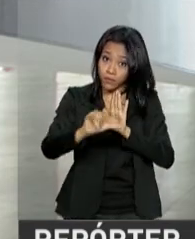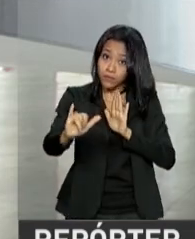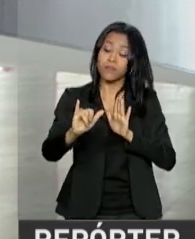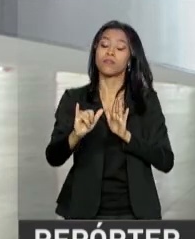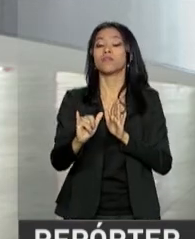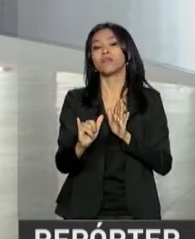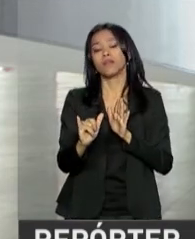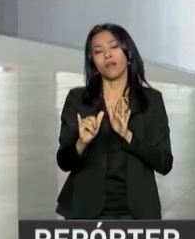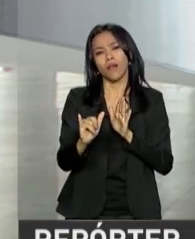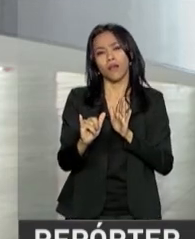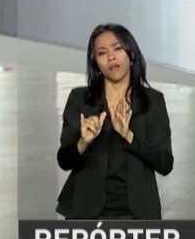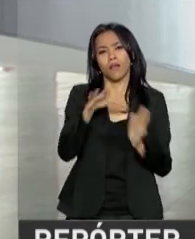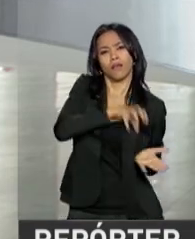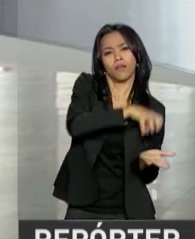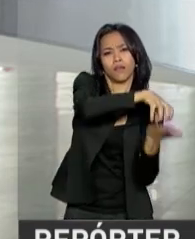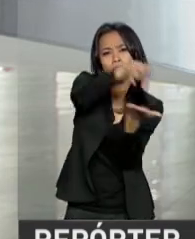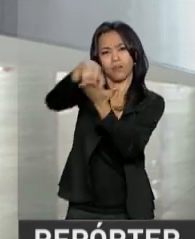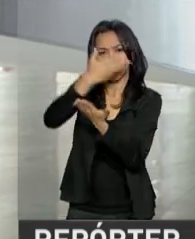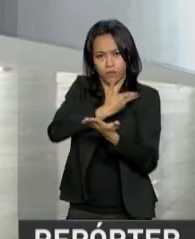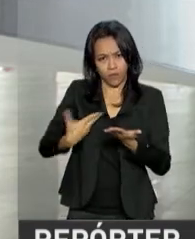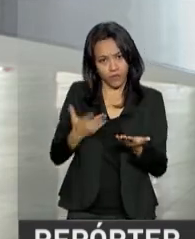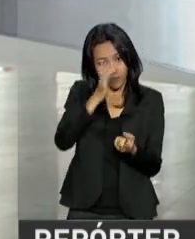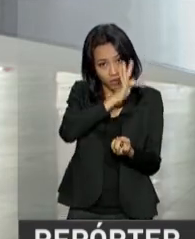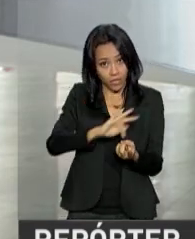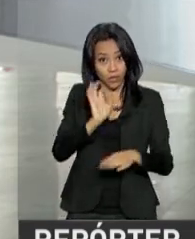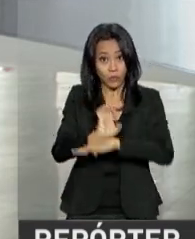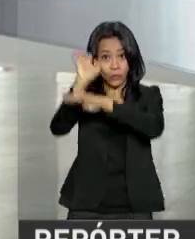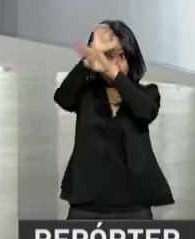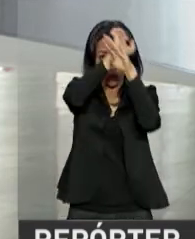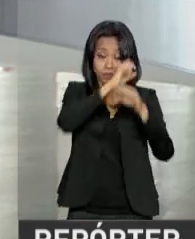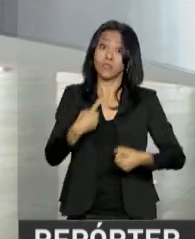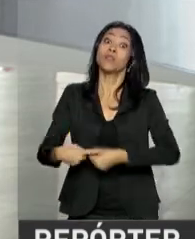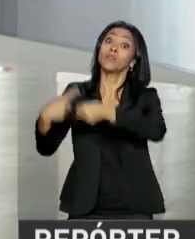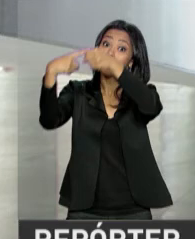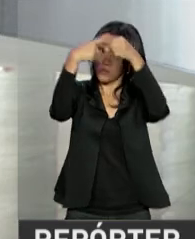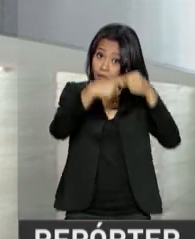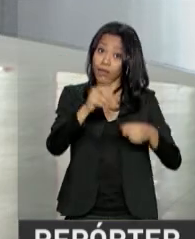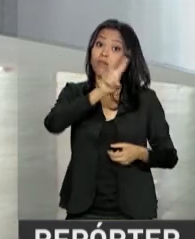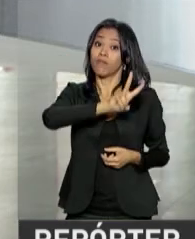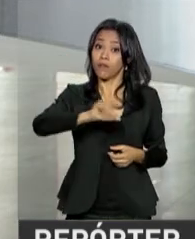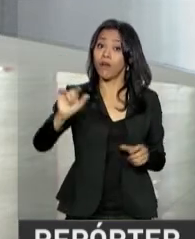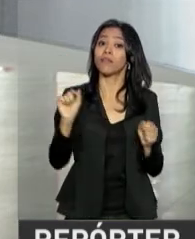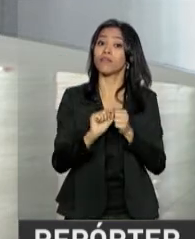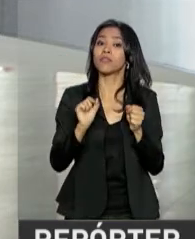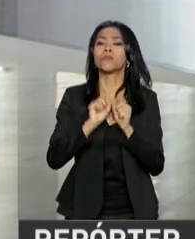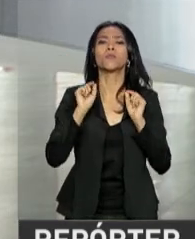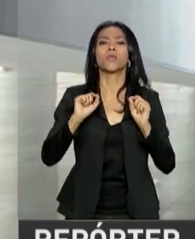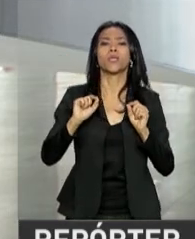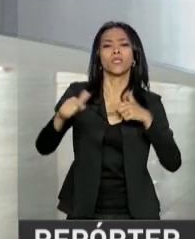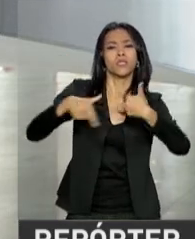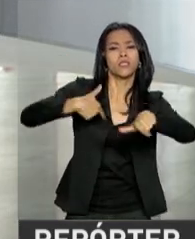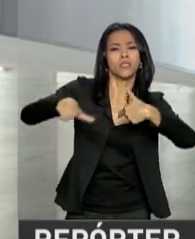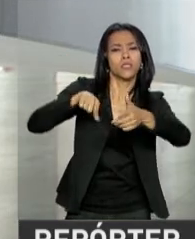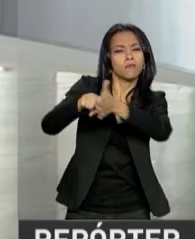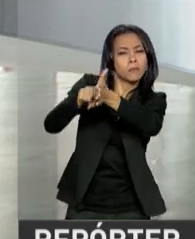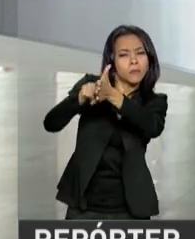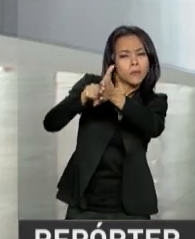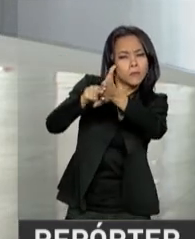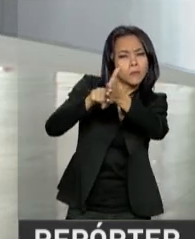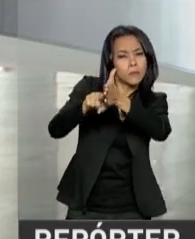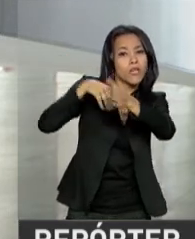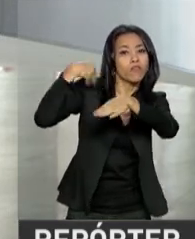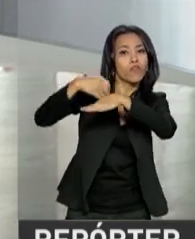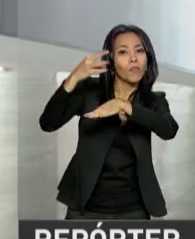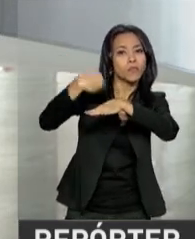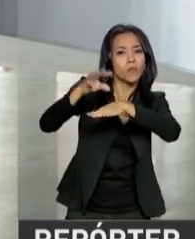os as instituições federais estaduais e municipais vão fazer operações combinadas e compartilhar